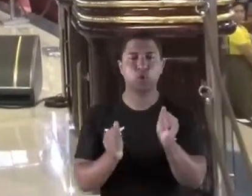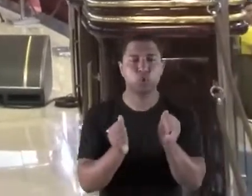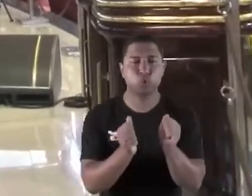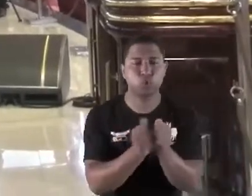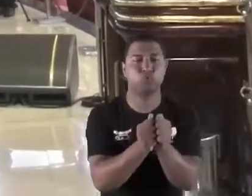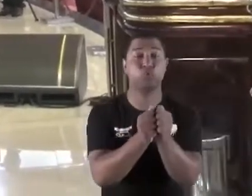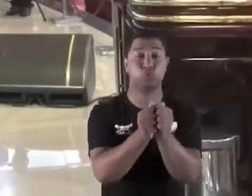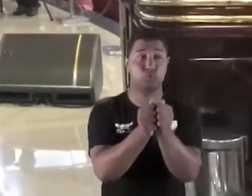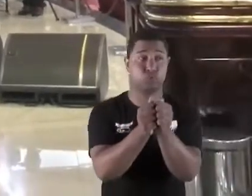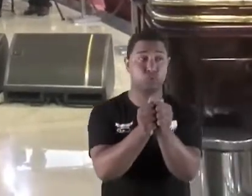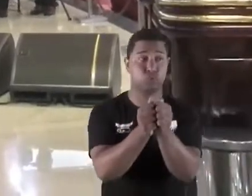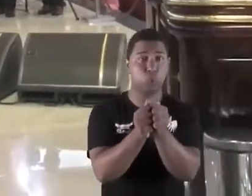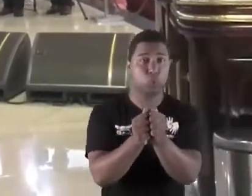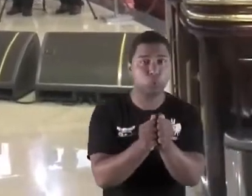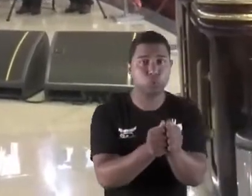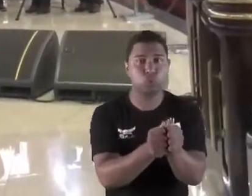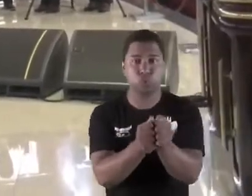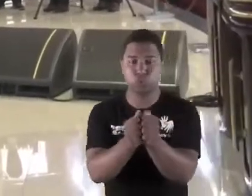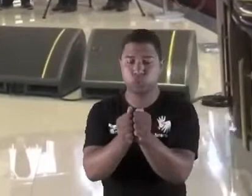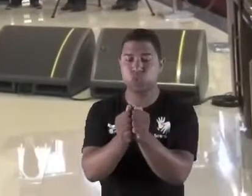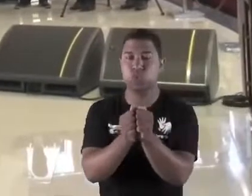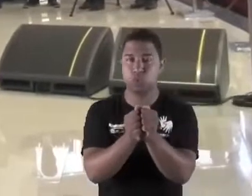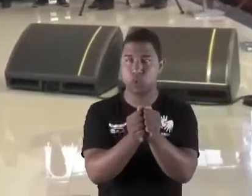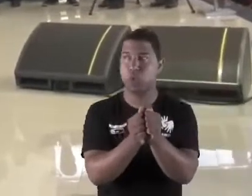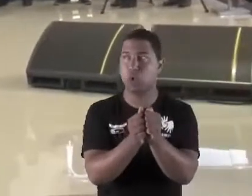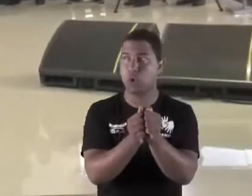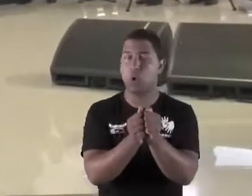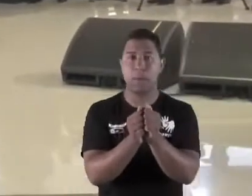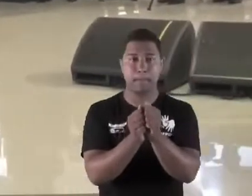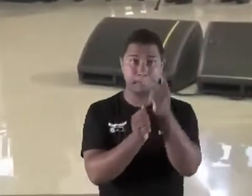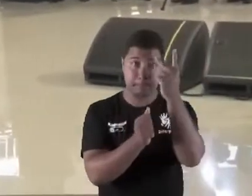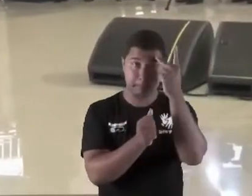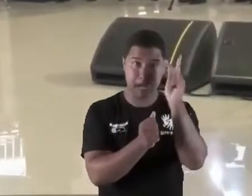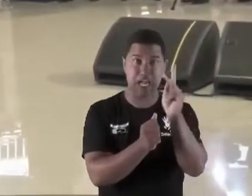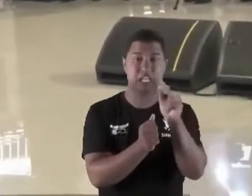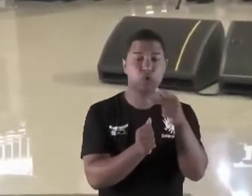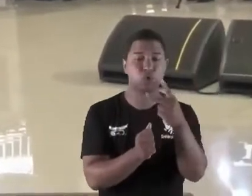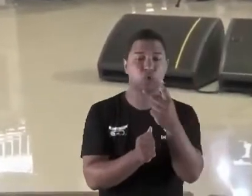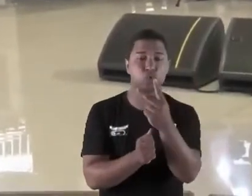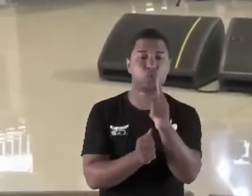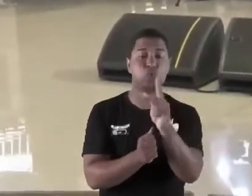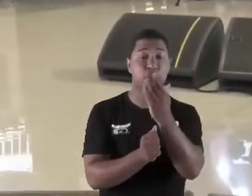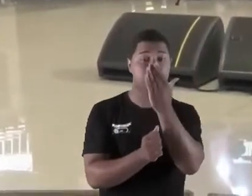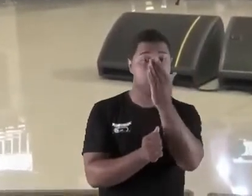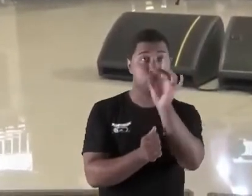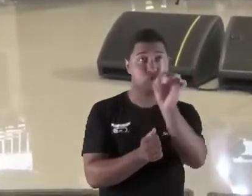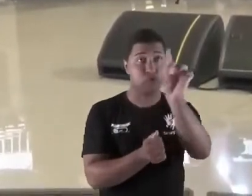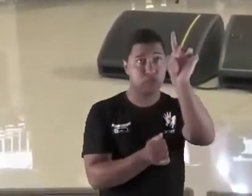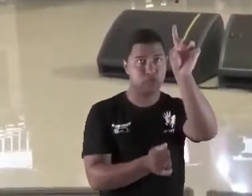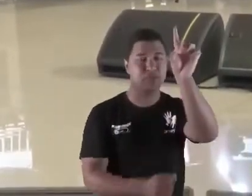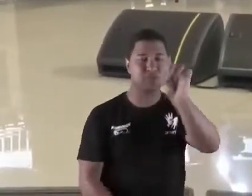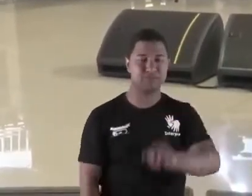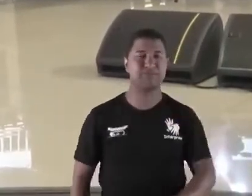andava, alguém entendeu? Para a sua frente.